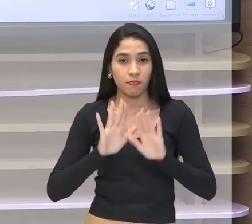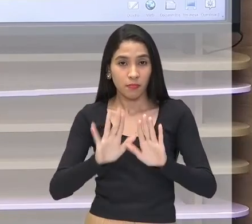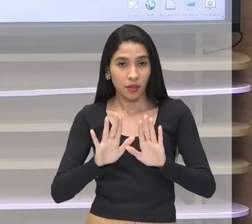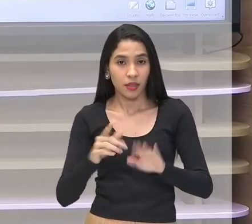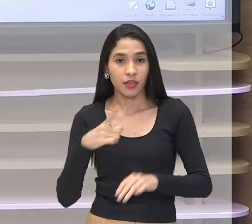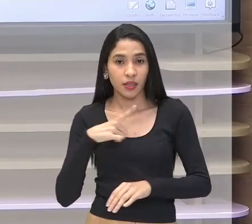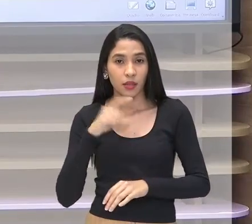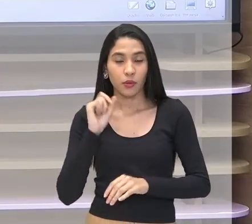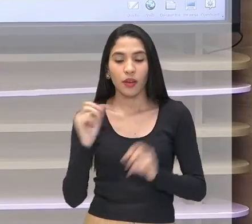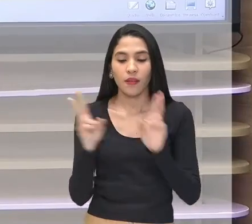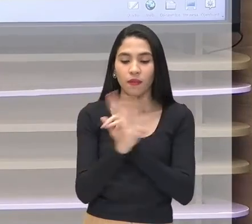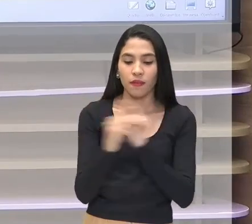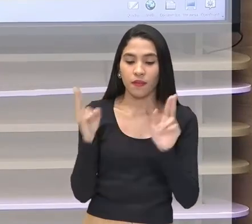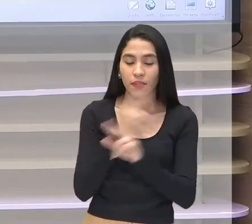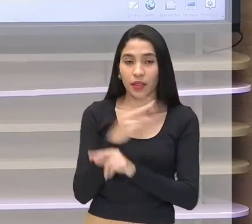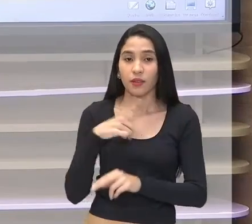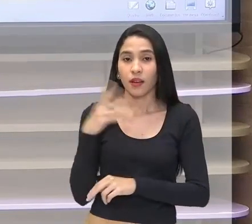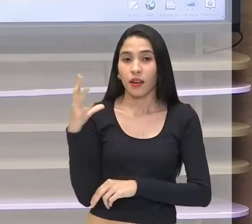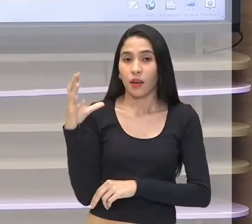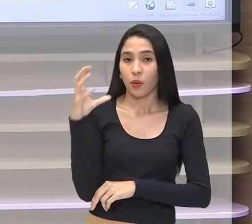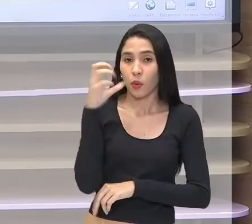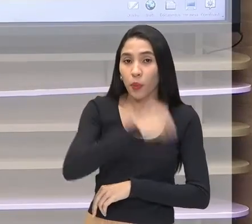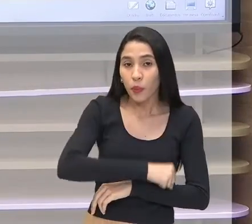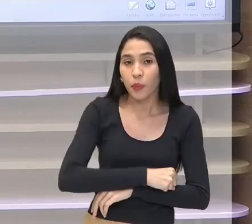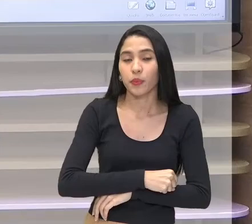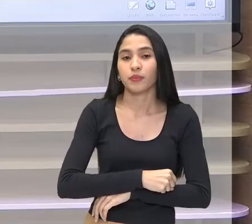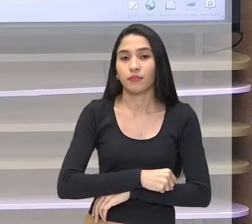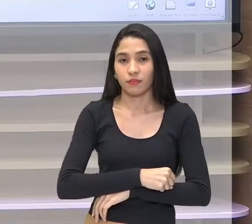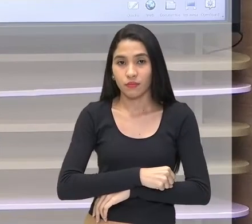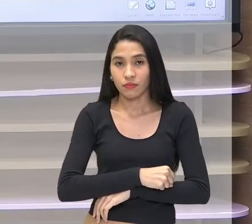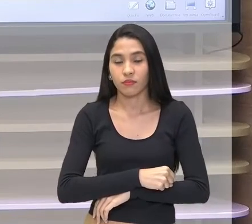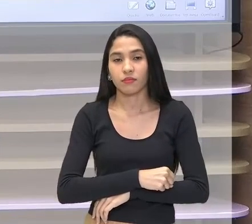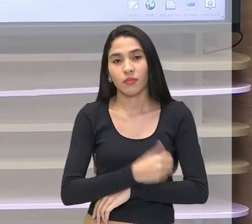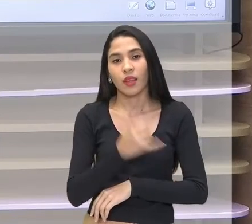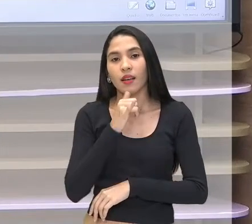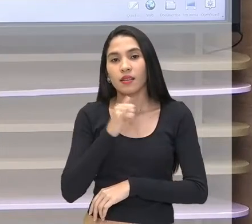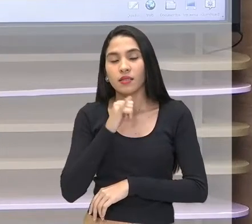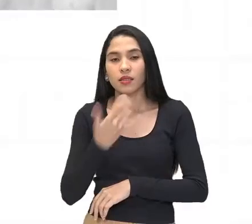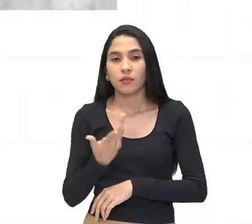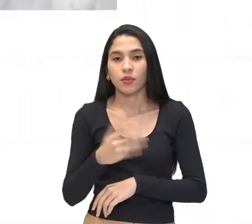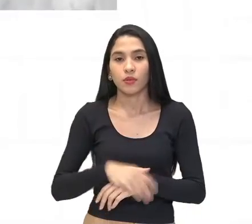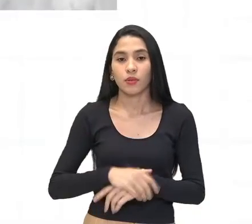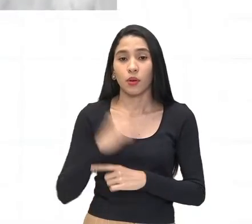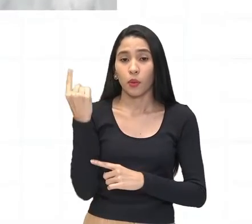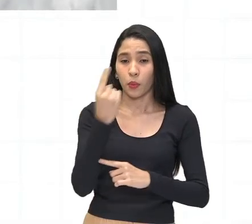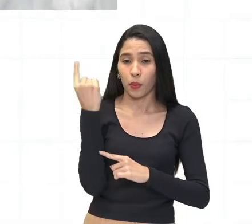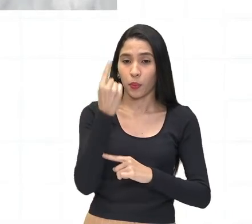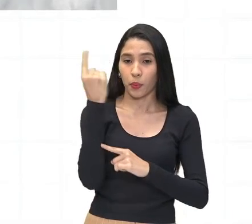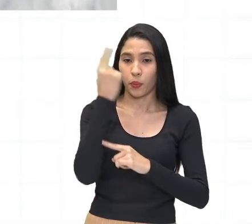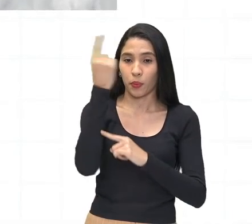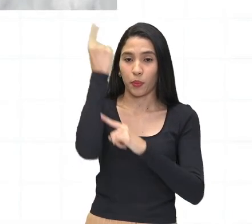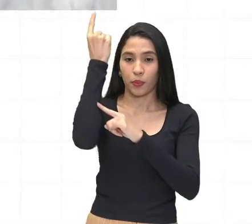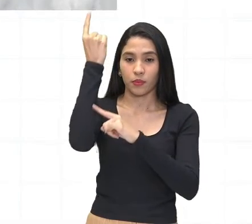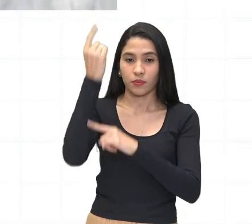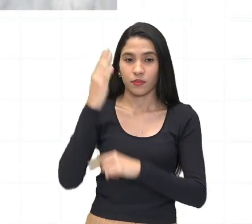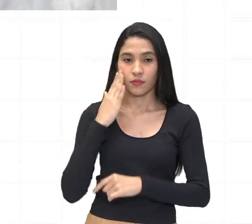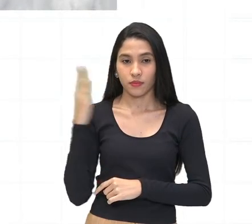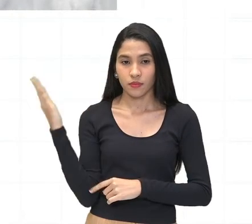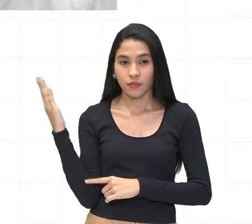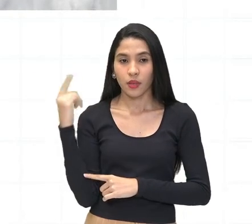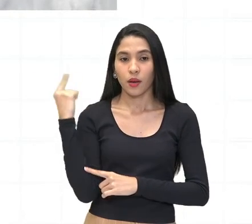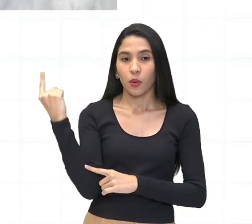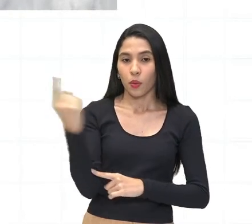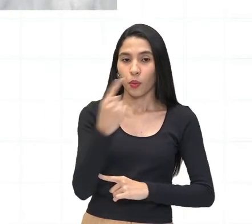aqueles ventos que têm uma velocidade muito grande, né? Como é o caso do furacão, que nós temos aí, o